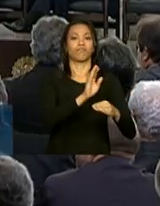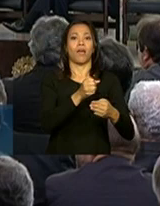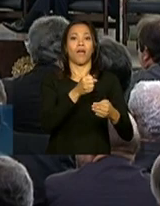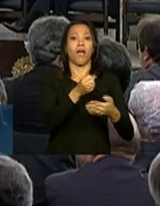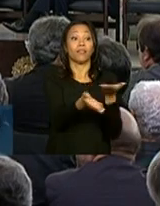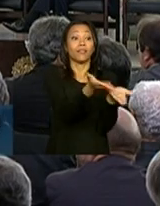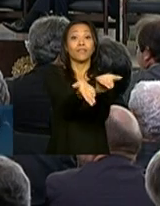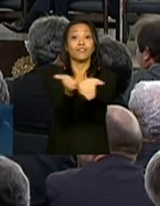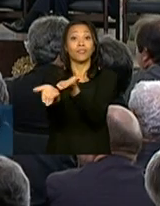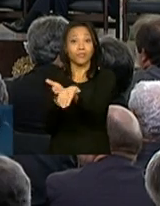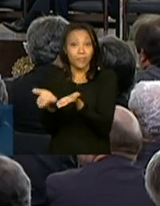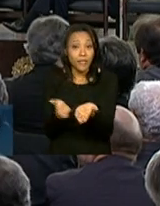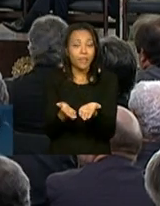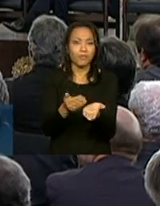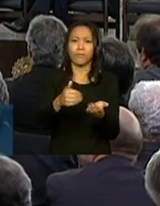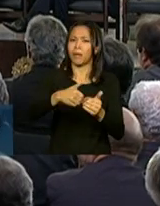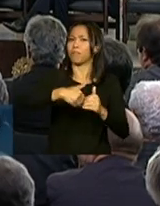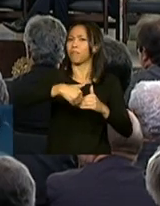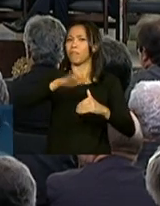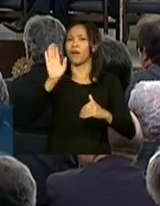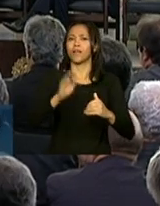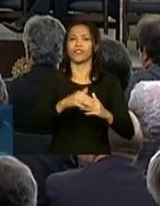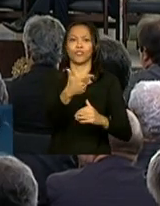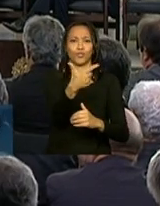a mais 12 milhões de brasileiros.